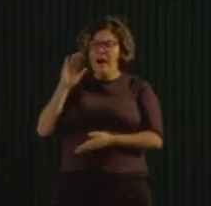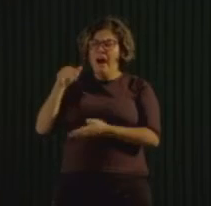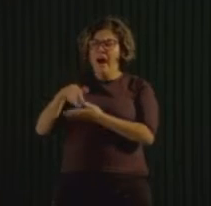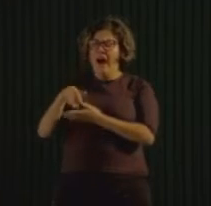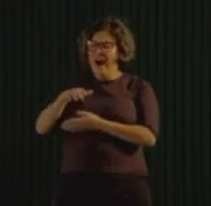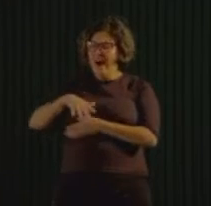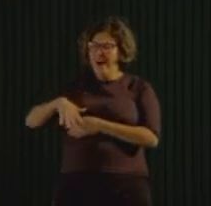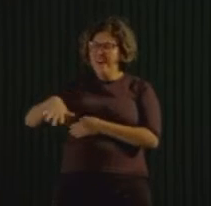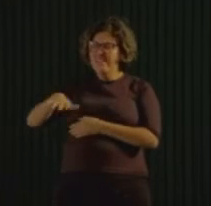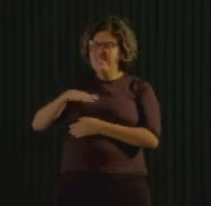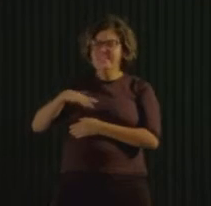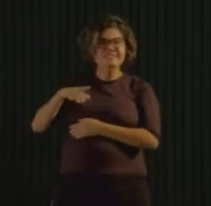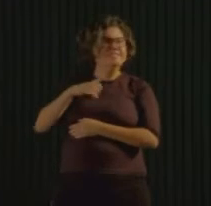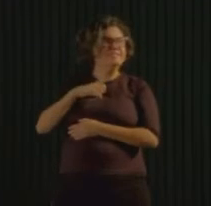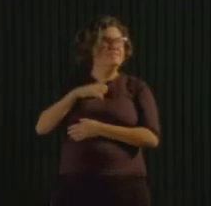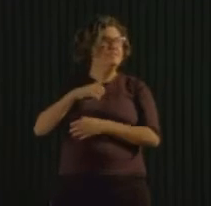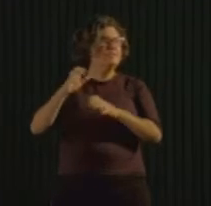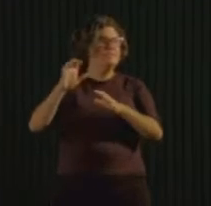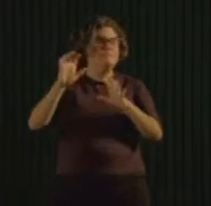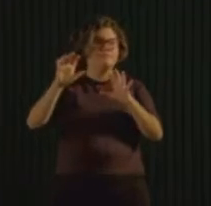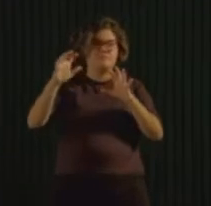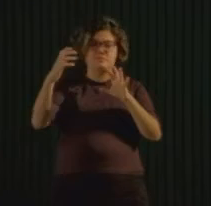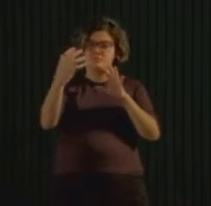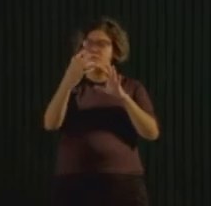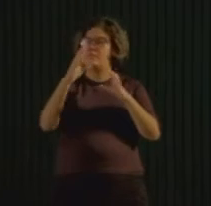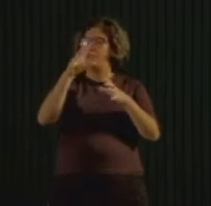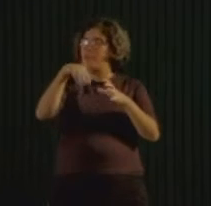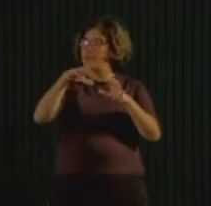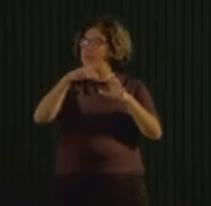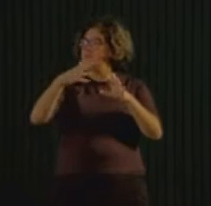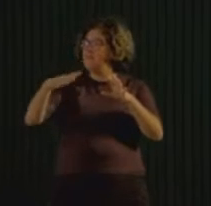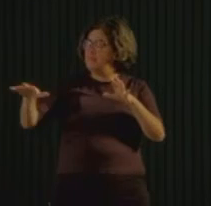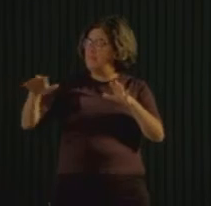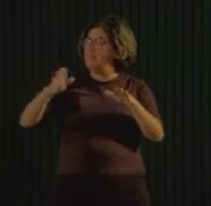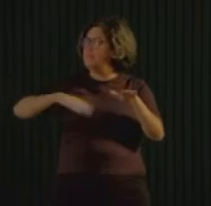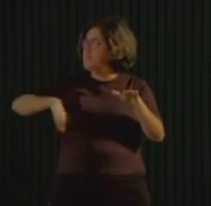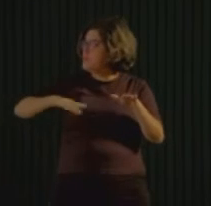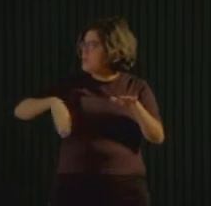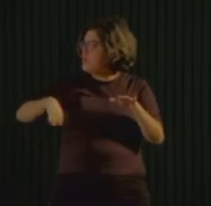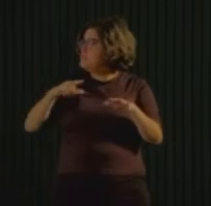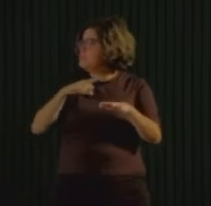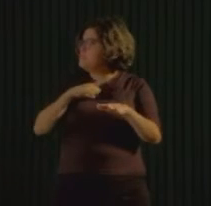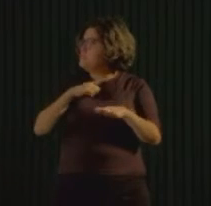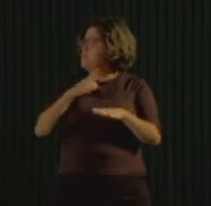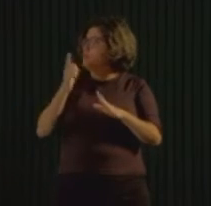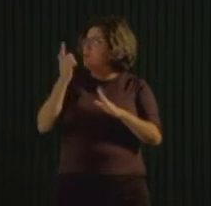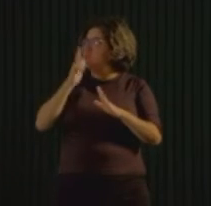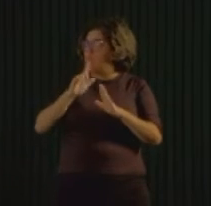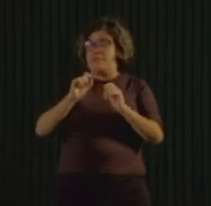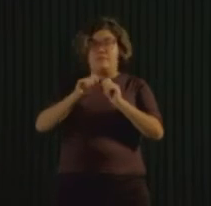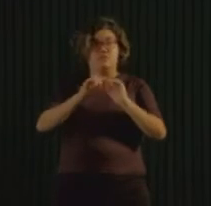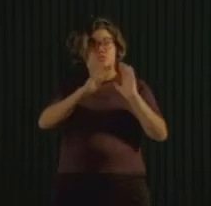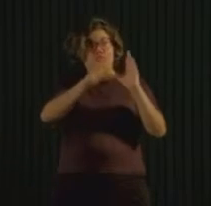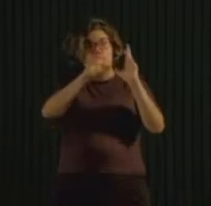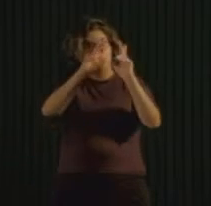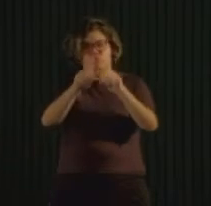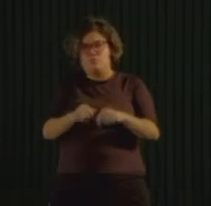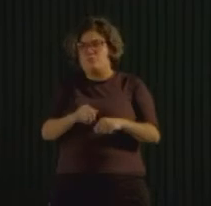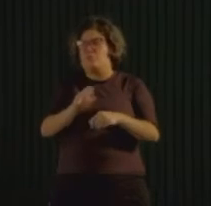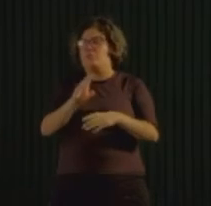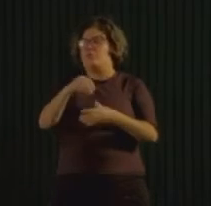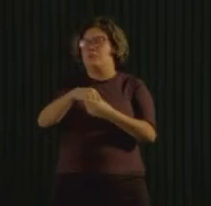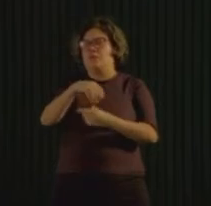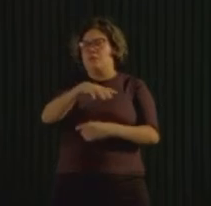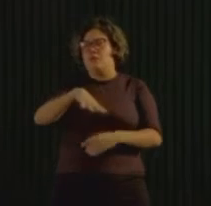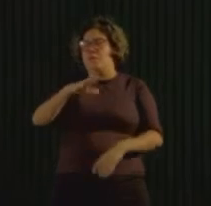para a parte mais baixa, né, dos continentes, que é a praia, que é o mar. Então, a questão da gravidade faz que tudo isso